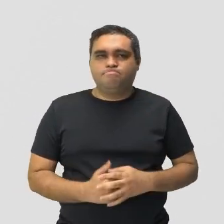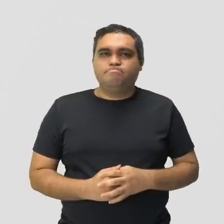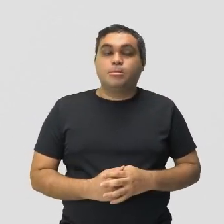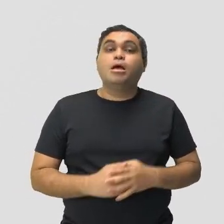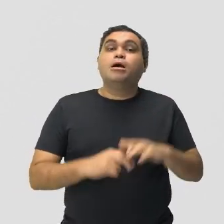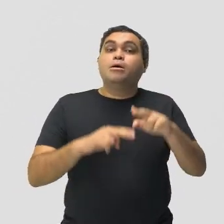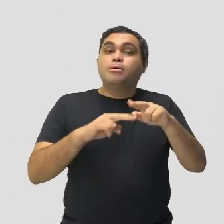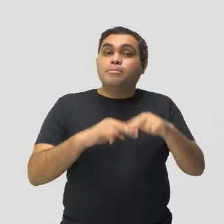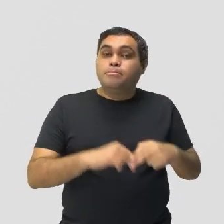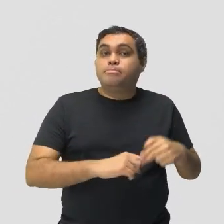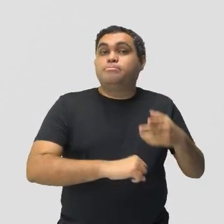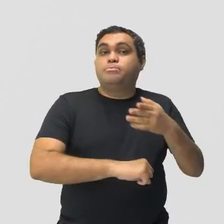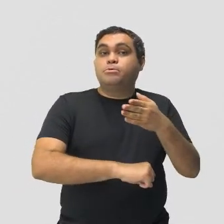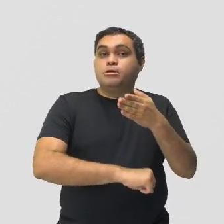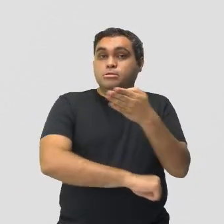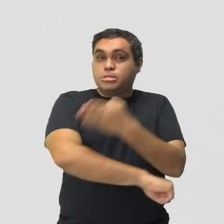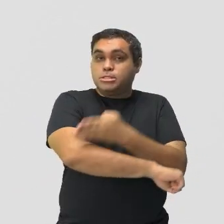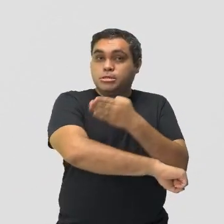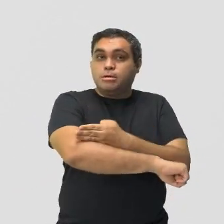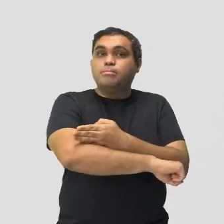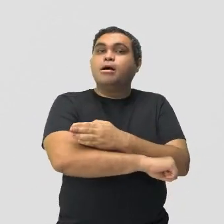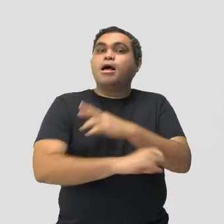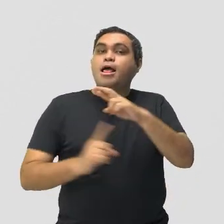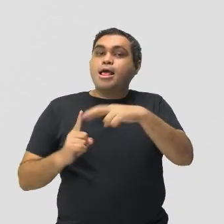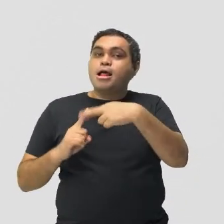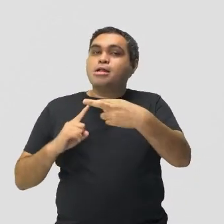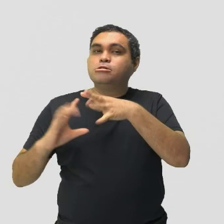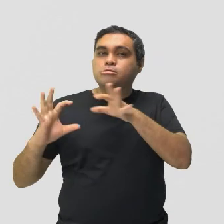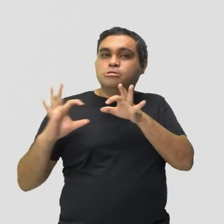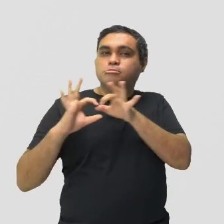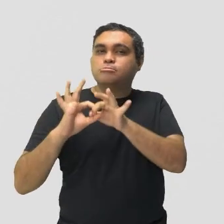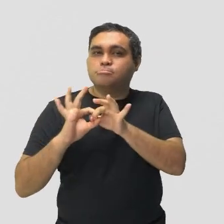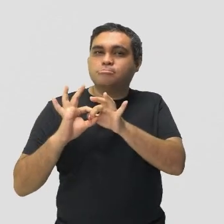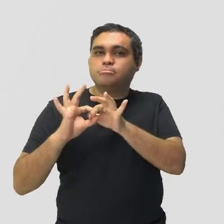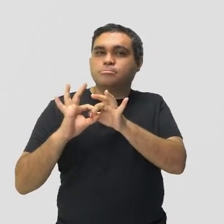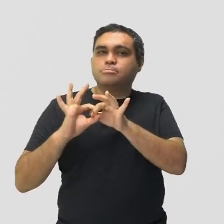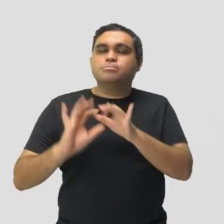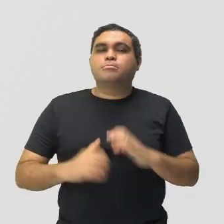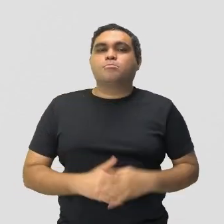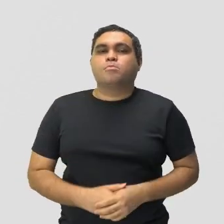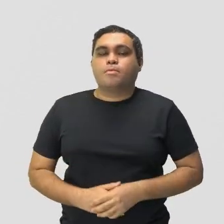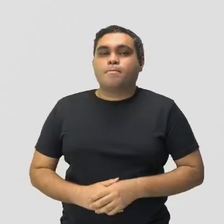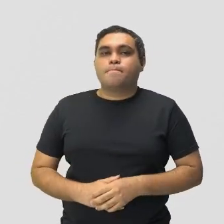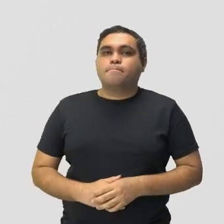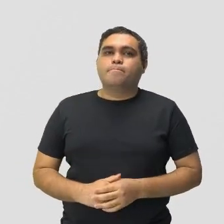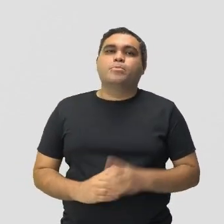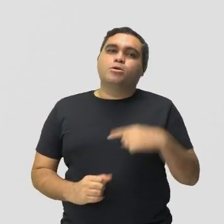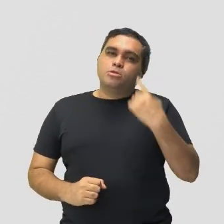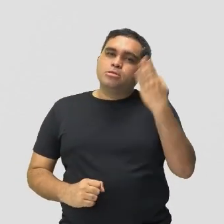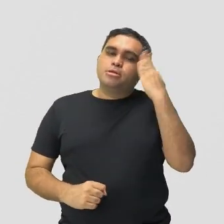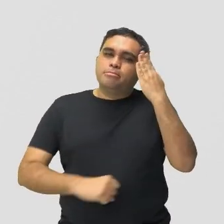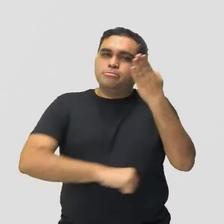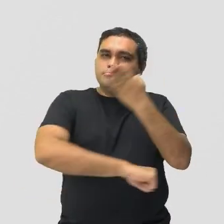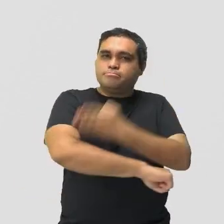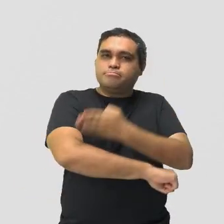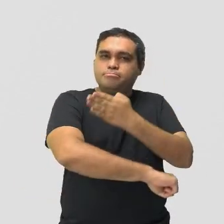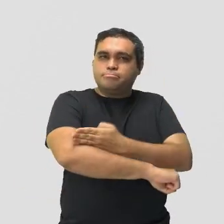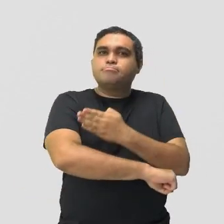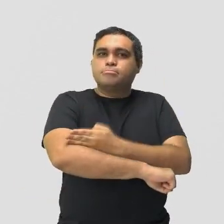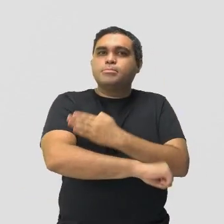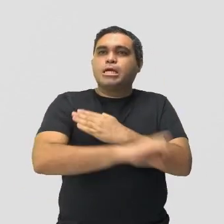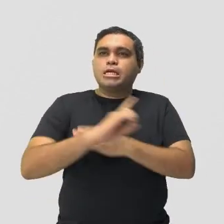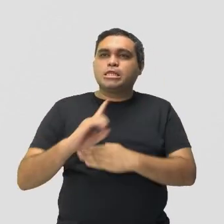ligada com o quê? Com a questão religiosa, né? A Idade Média, nós sabemos, é o período